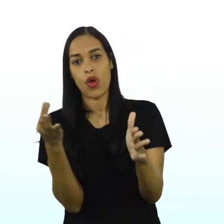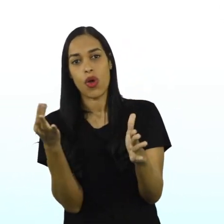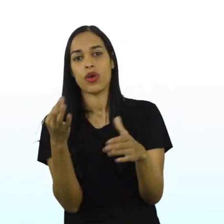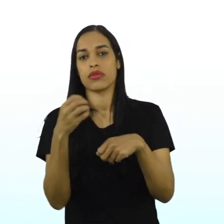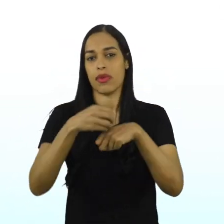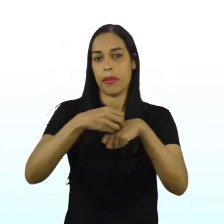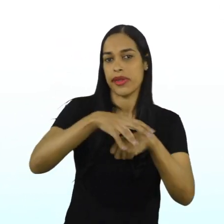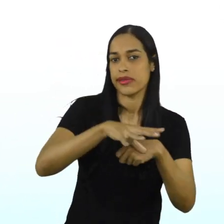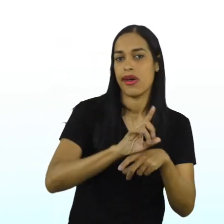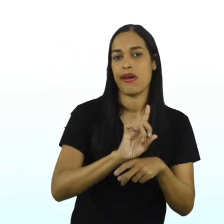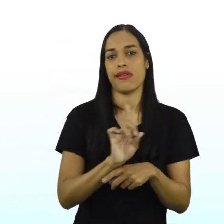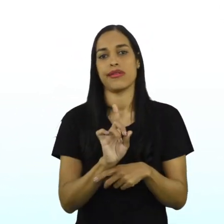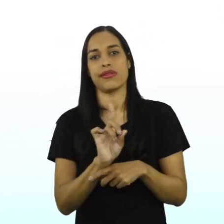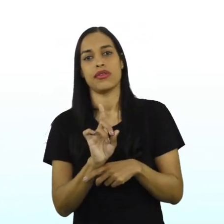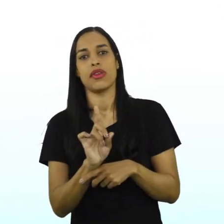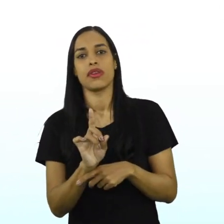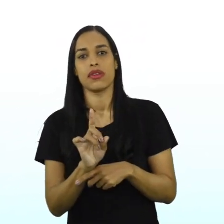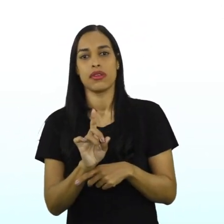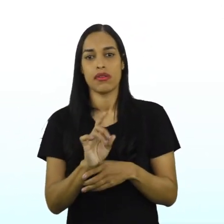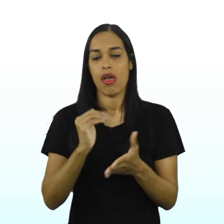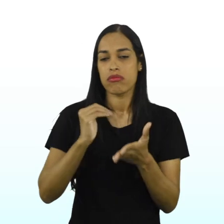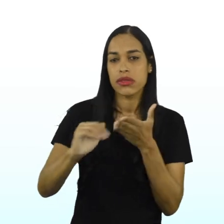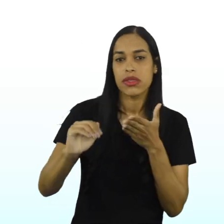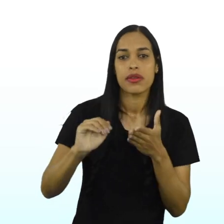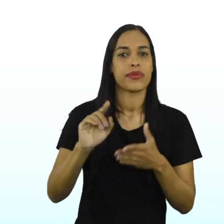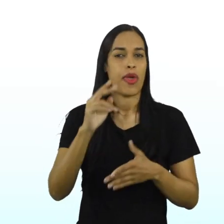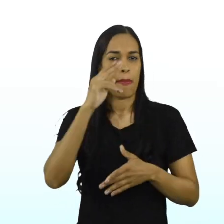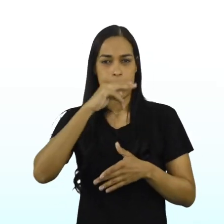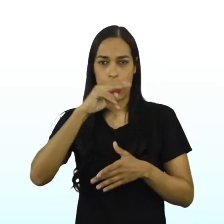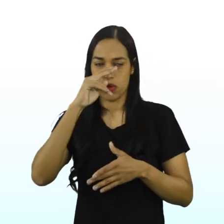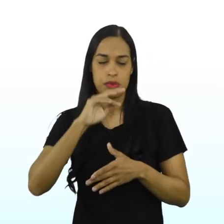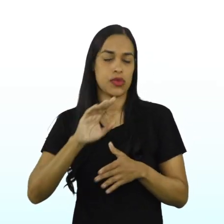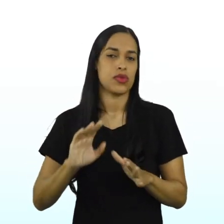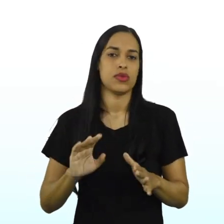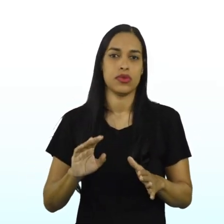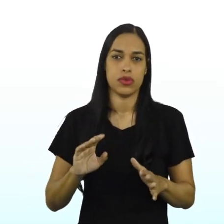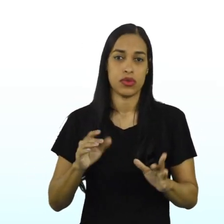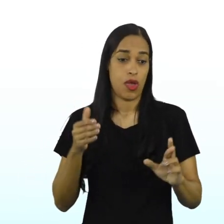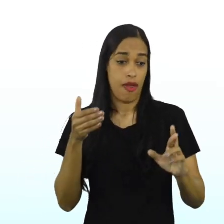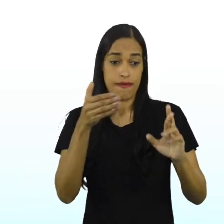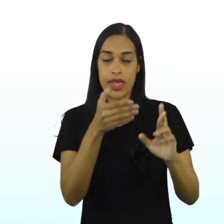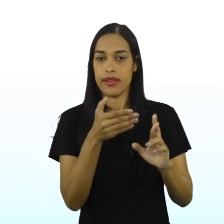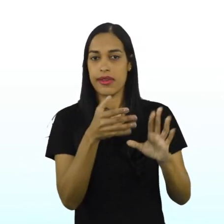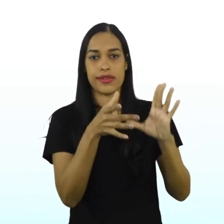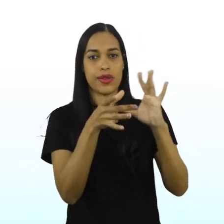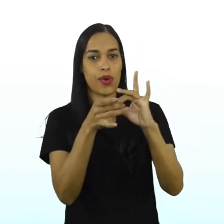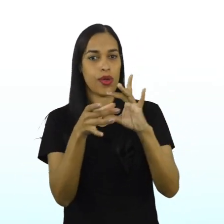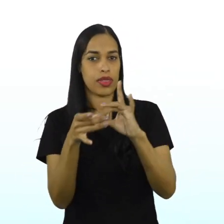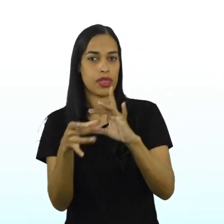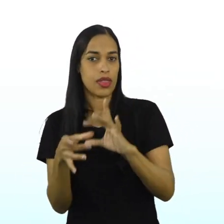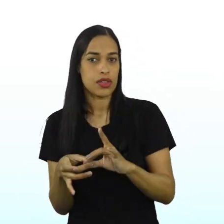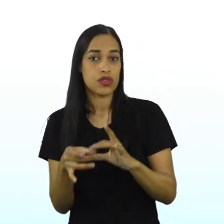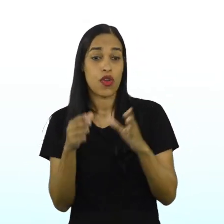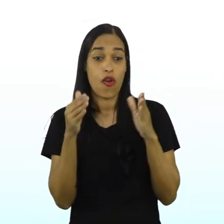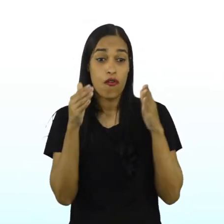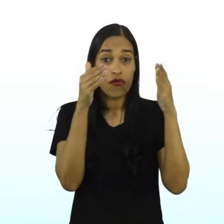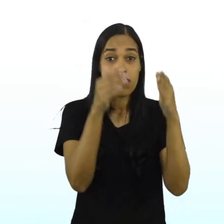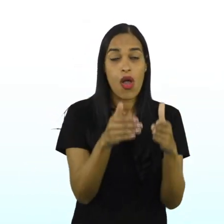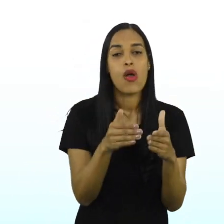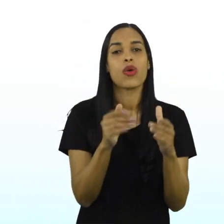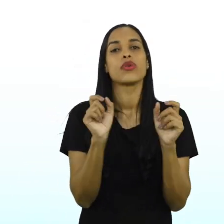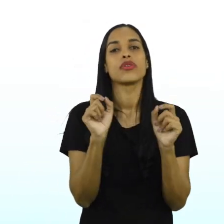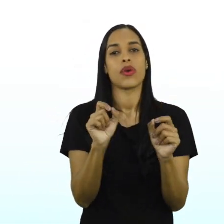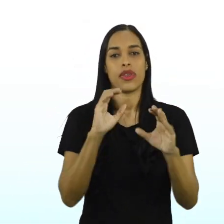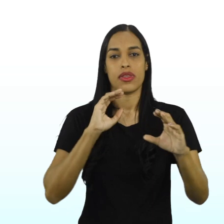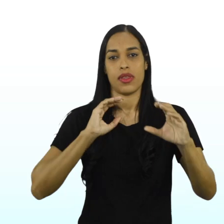é na mensagem, não é no receptor, não é nele mesmo, não é no referente, no contexto. O foco está no